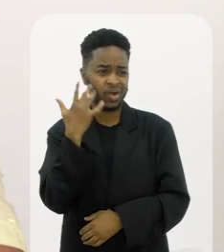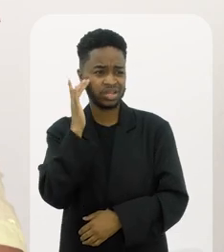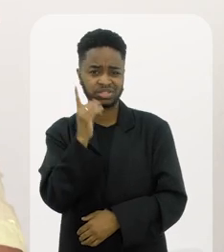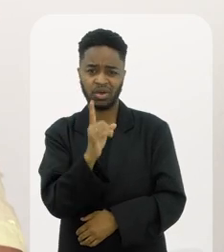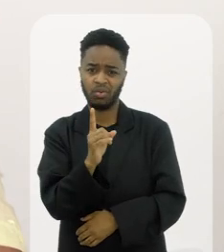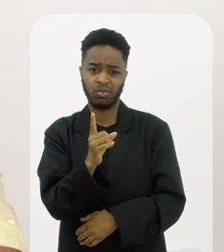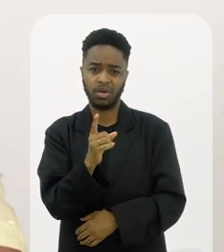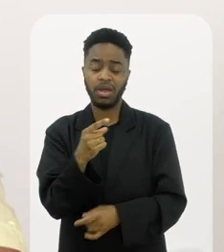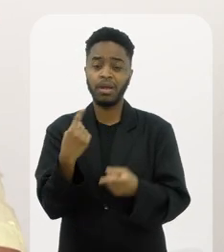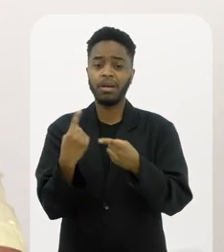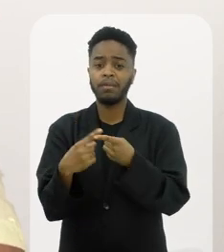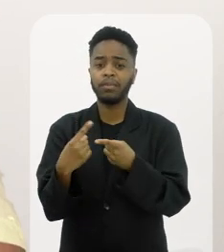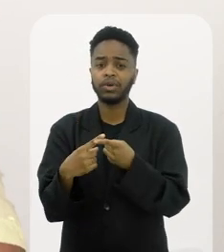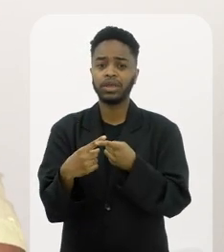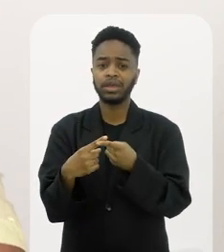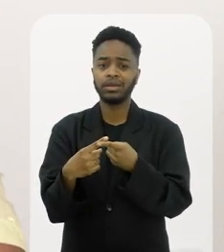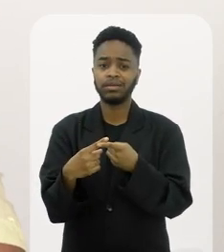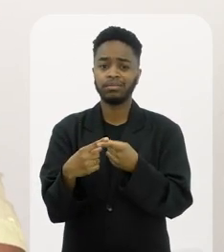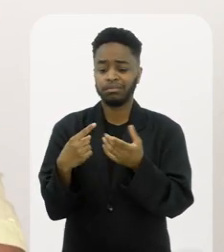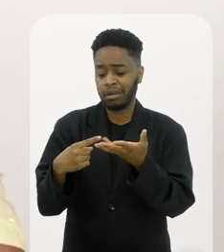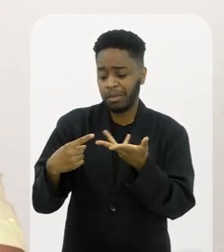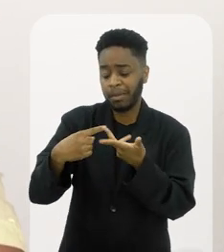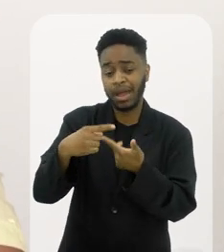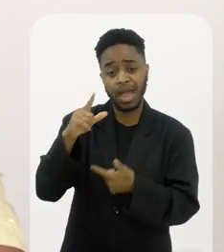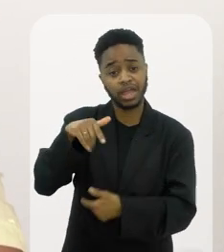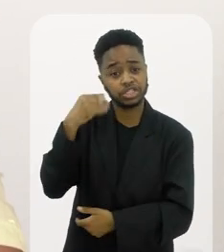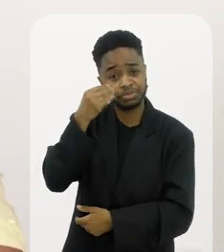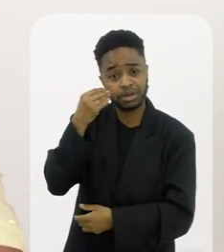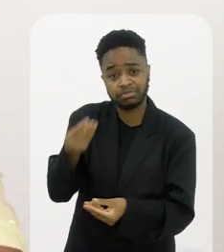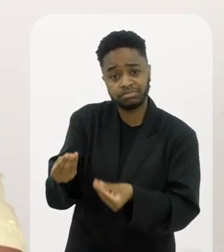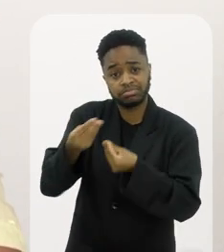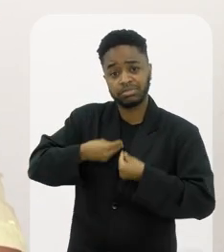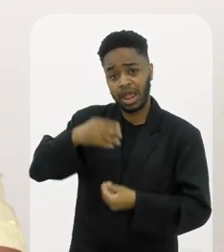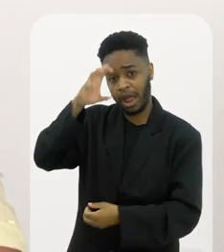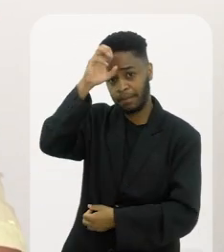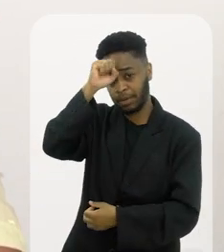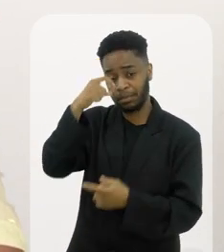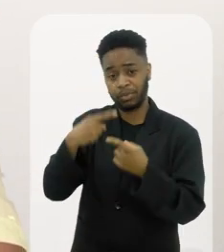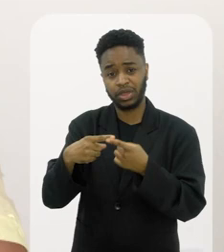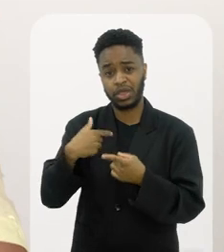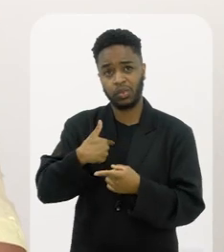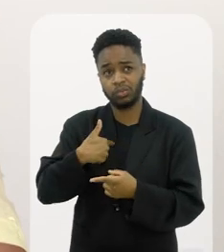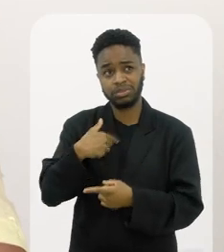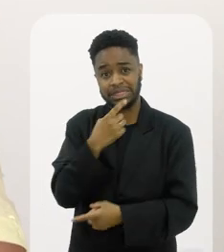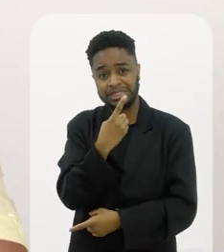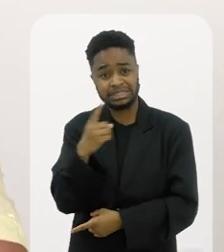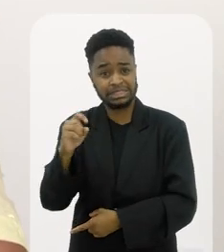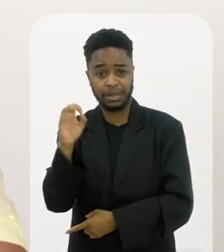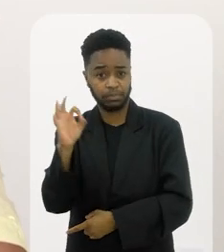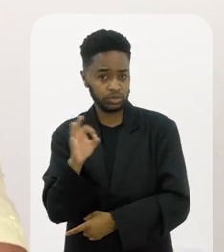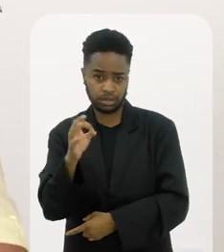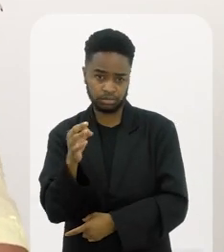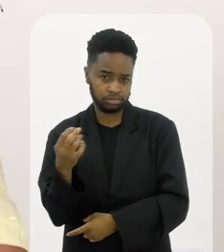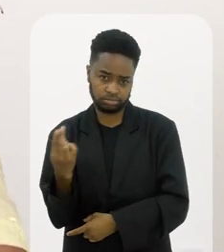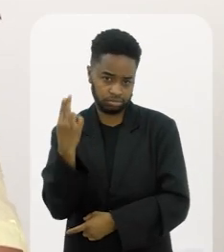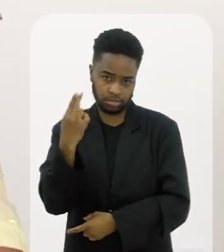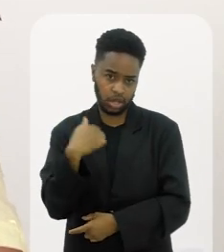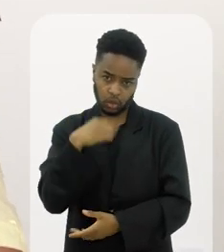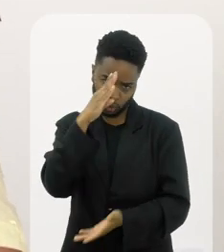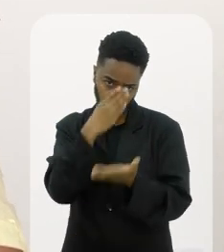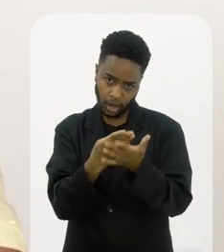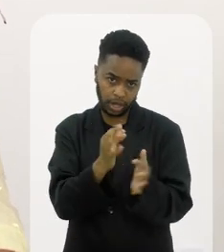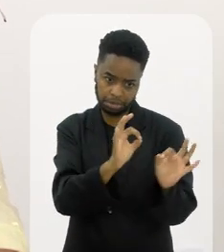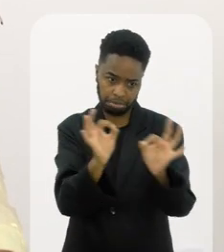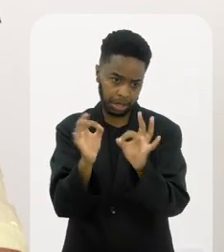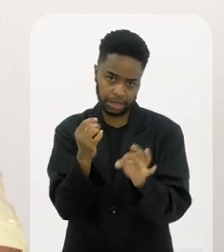Não, acho que não. Eu acho que tudo é experiência para você aprender... Porque eu nunca fui 100%,